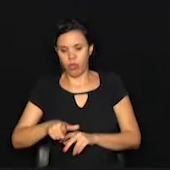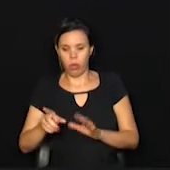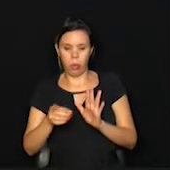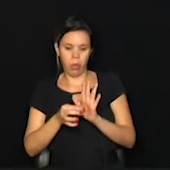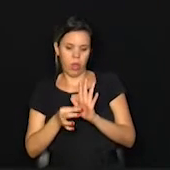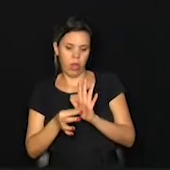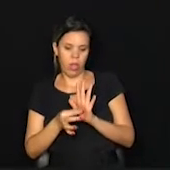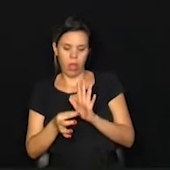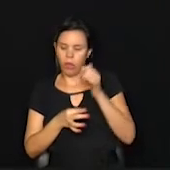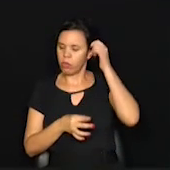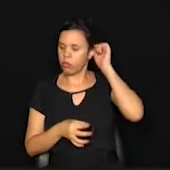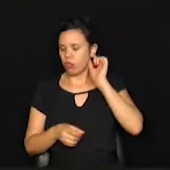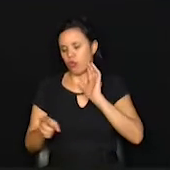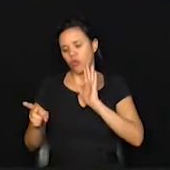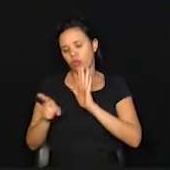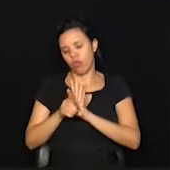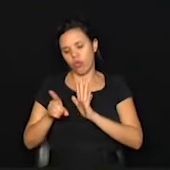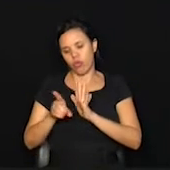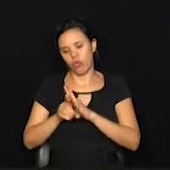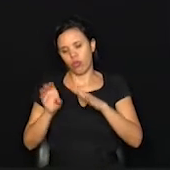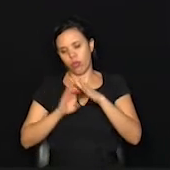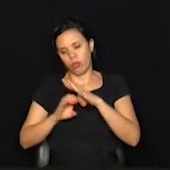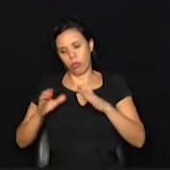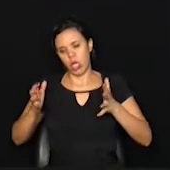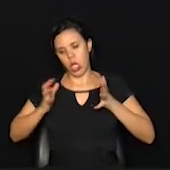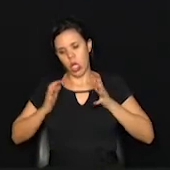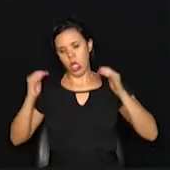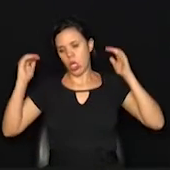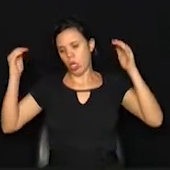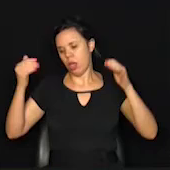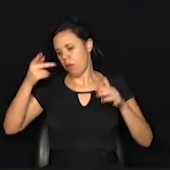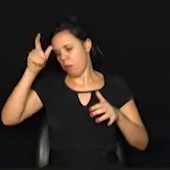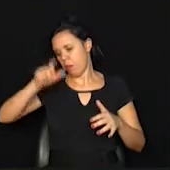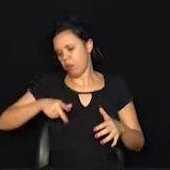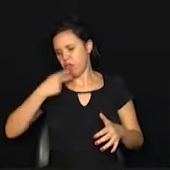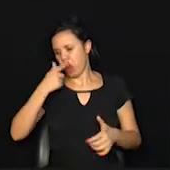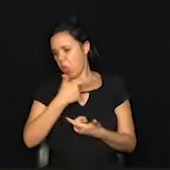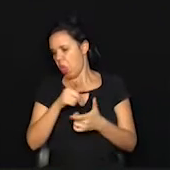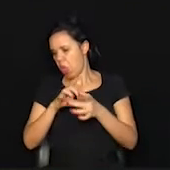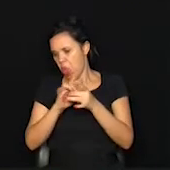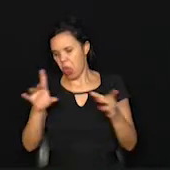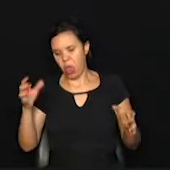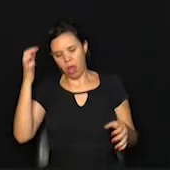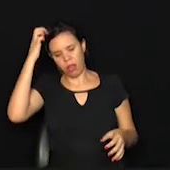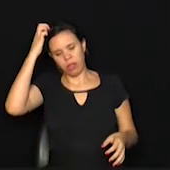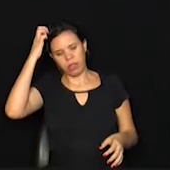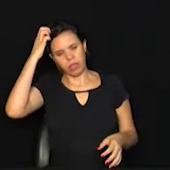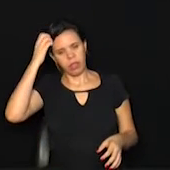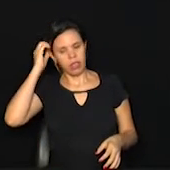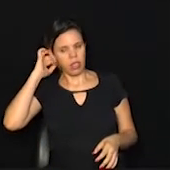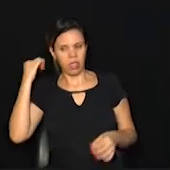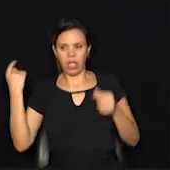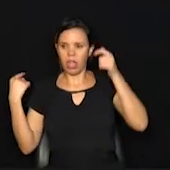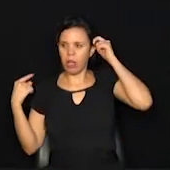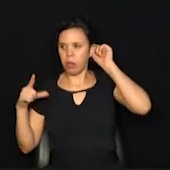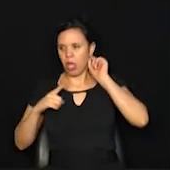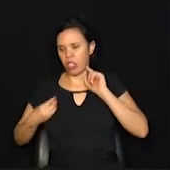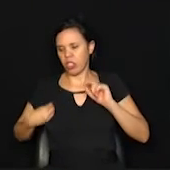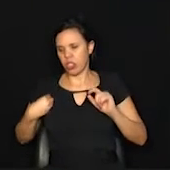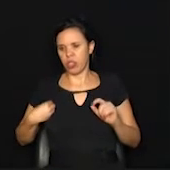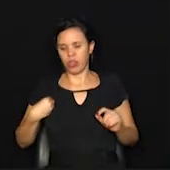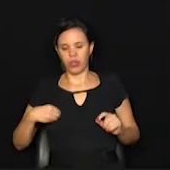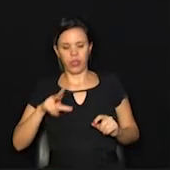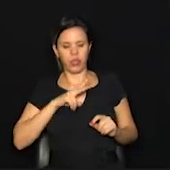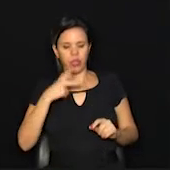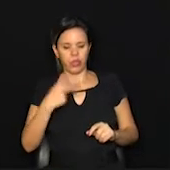média-alta ele vai contar coisas que prova de fazer não tinha liberdades democráticas naquela época Mas a vida